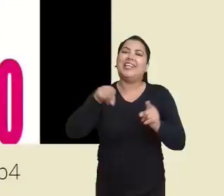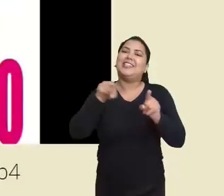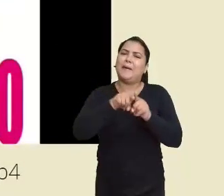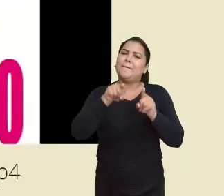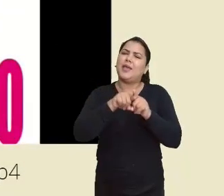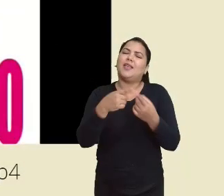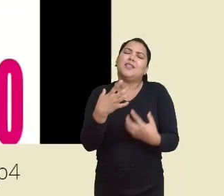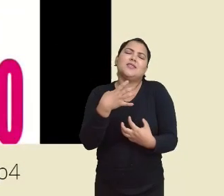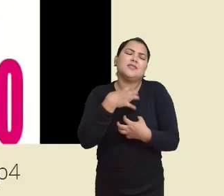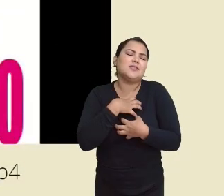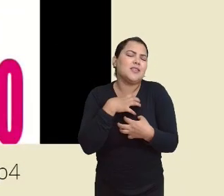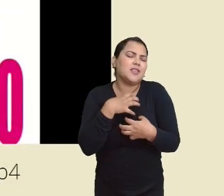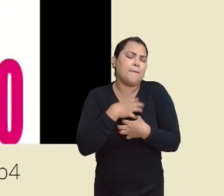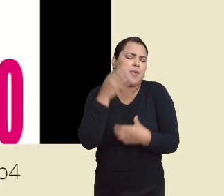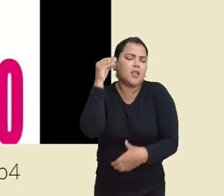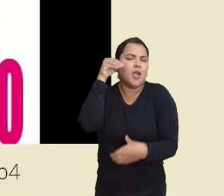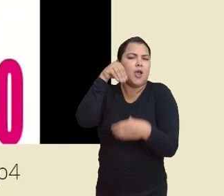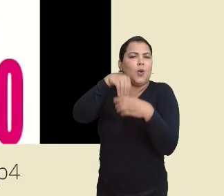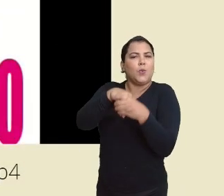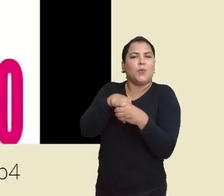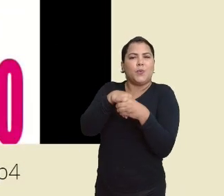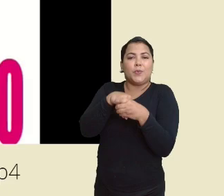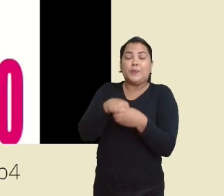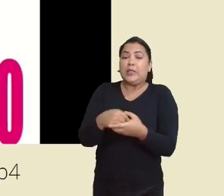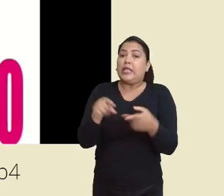um sentimento, a gente também coloca